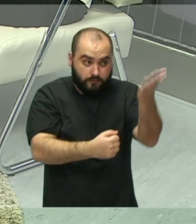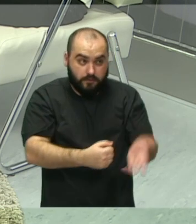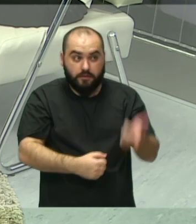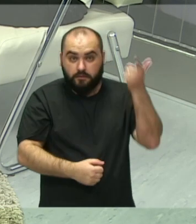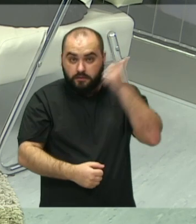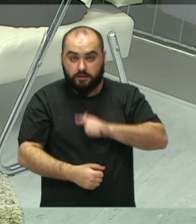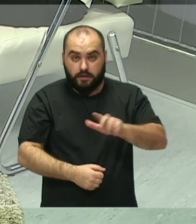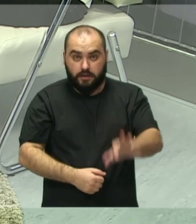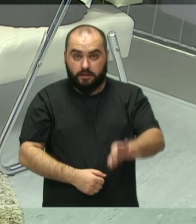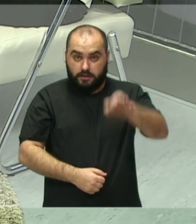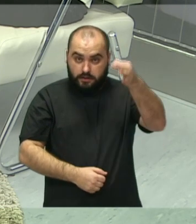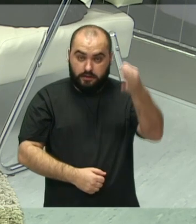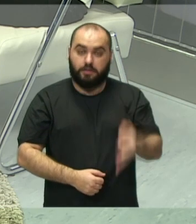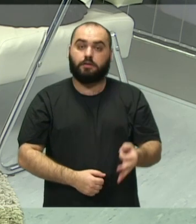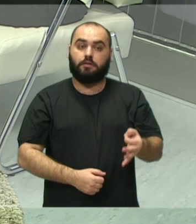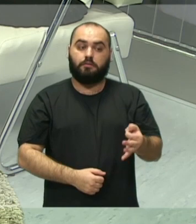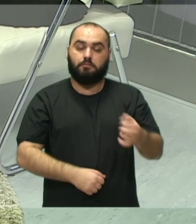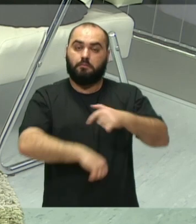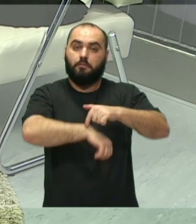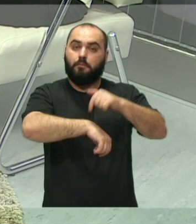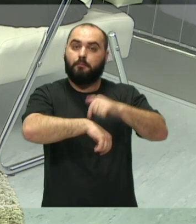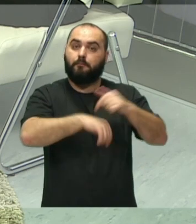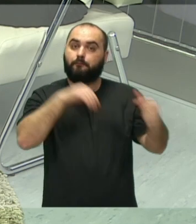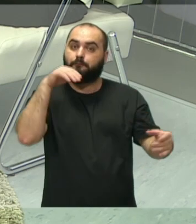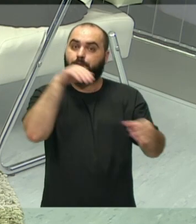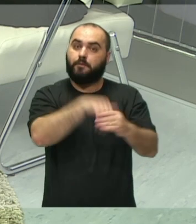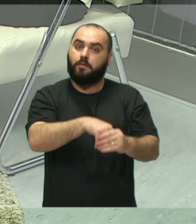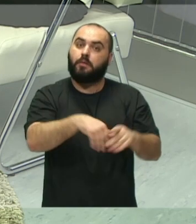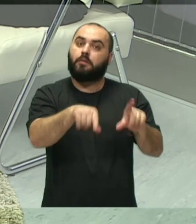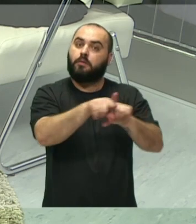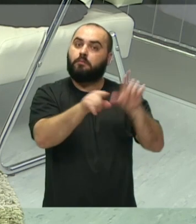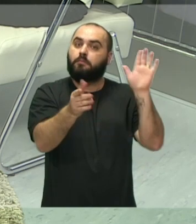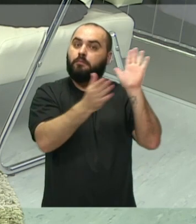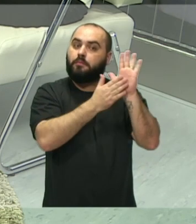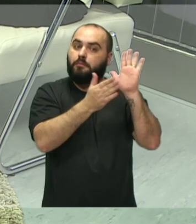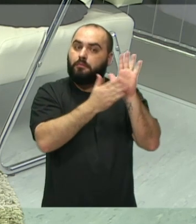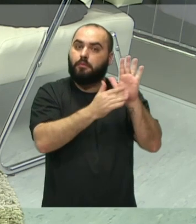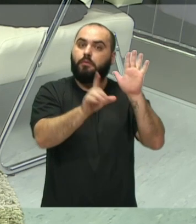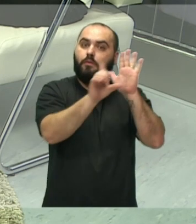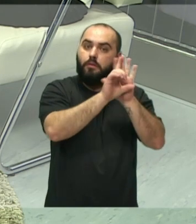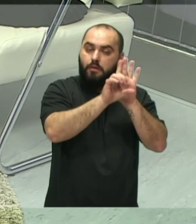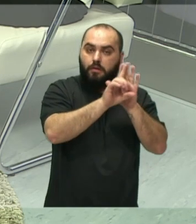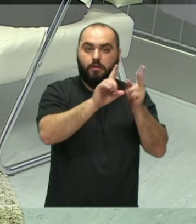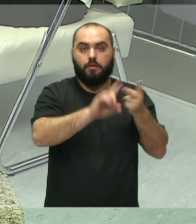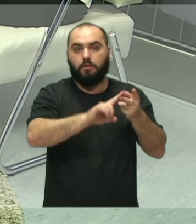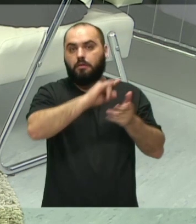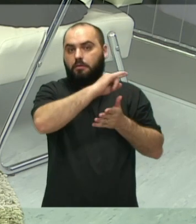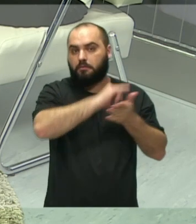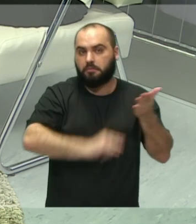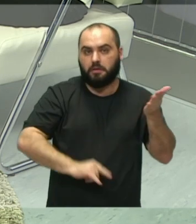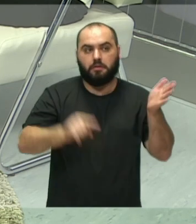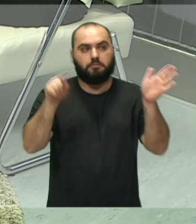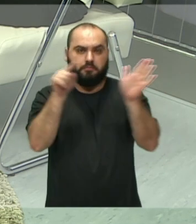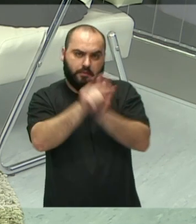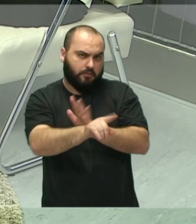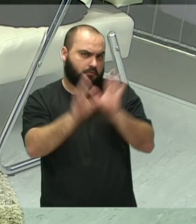hora de votar e também propor algumas leis, ou fazer requerimentos de questionamentos, entre